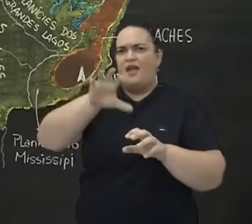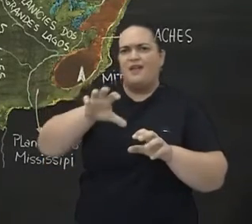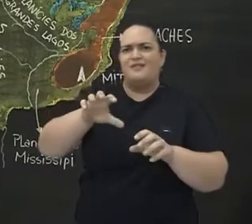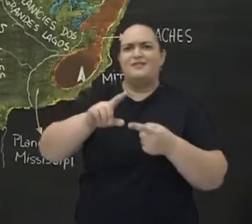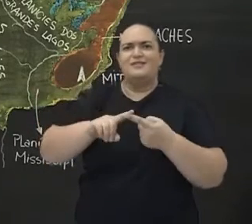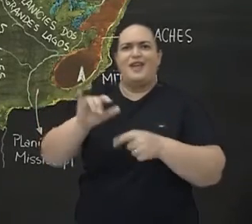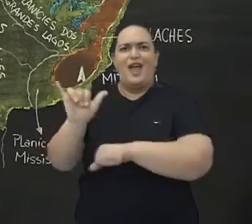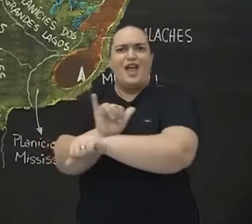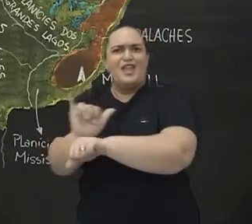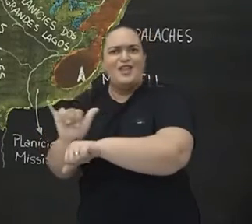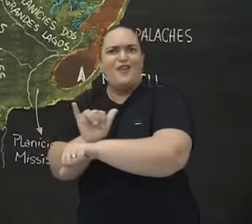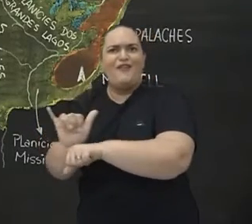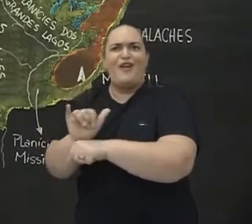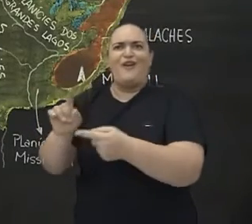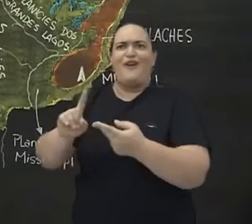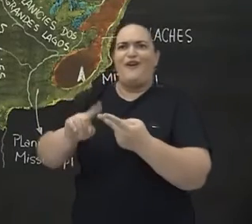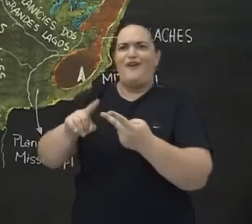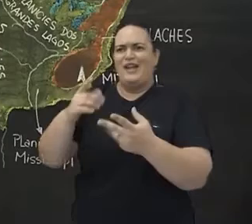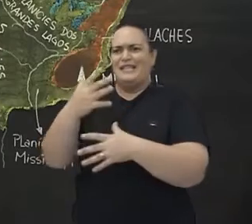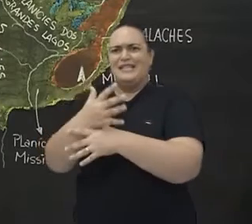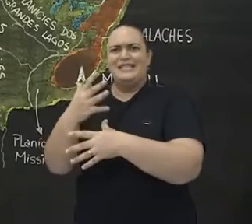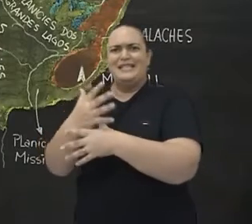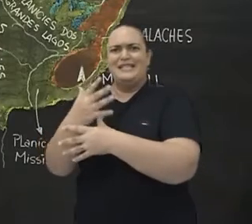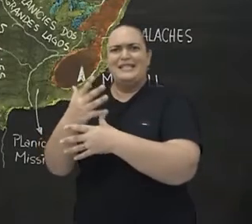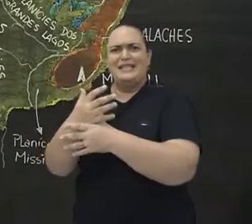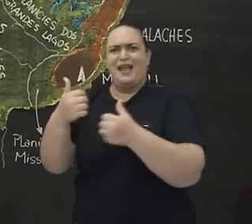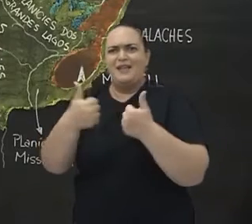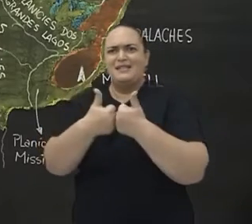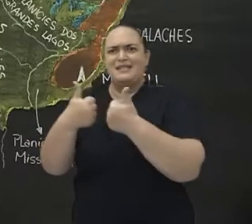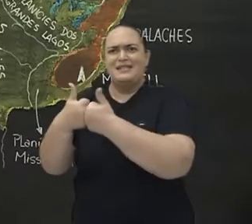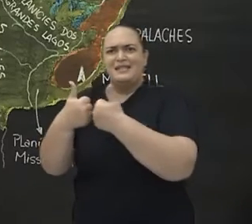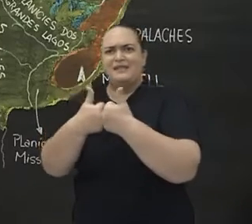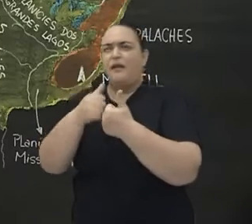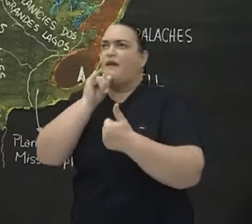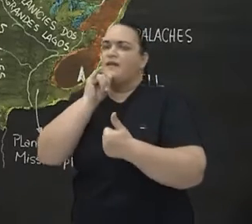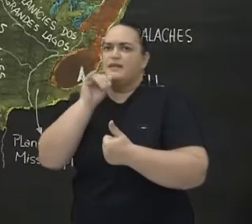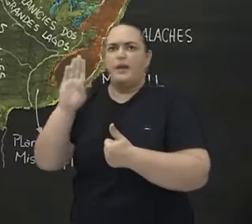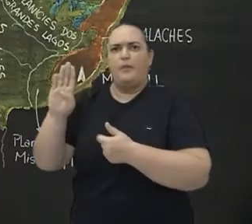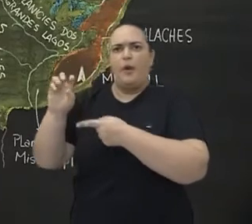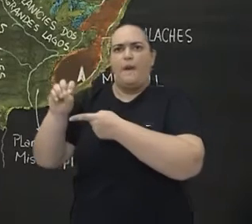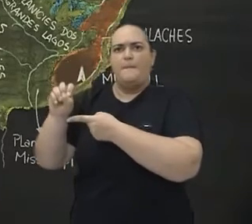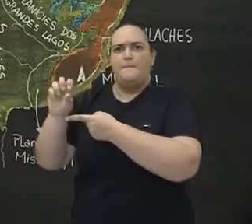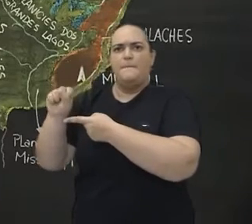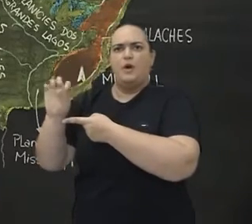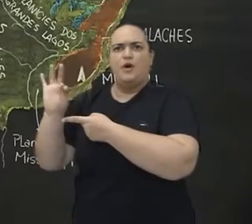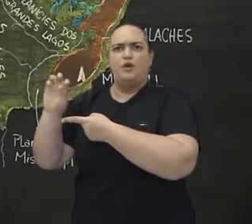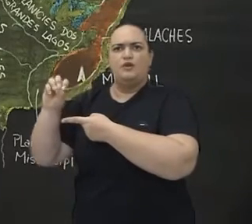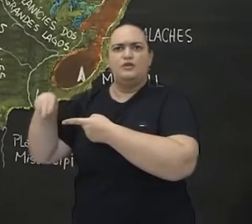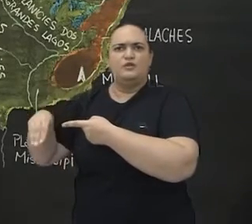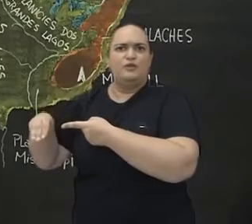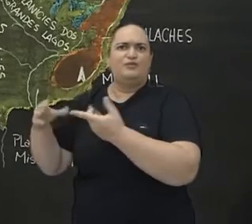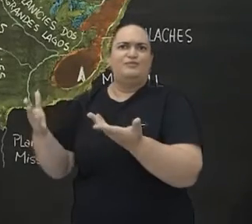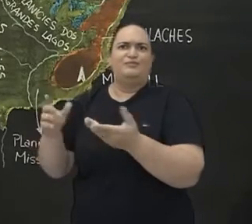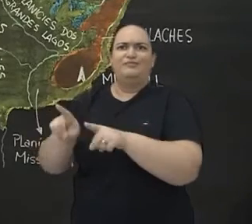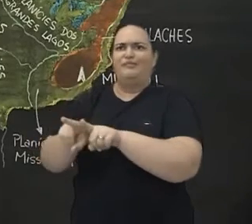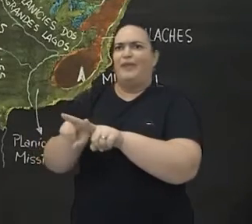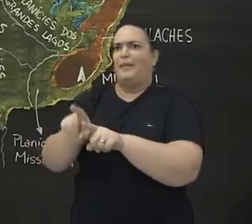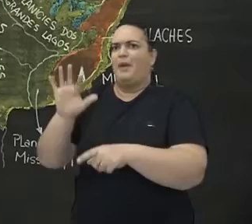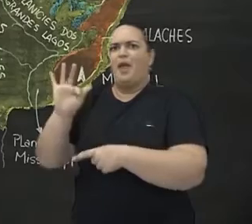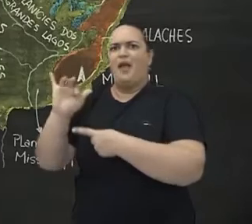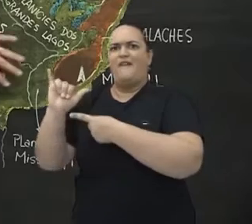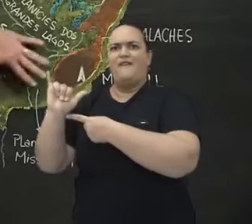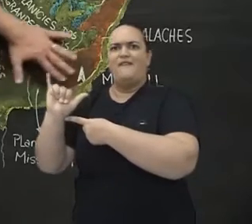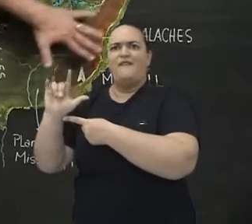York, Nova Jersey, Boston, temos ali Baltimore, a Filadélfia, todos eles